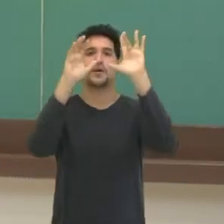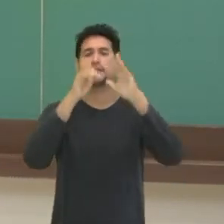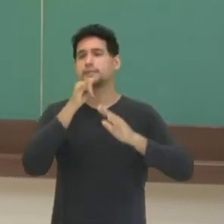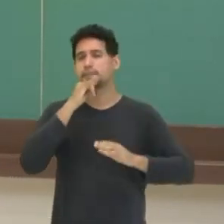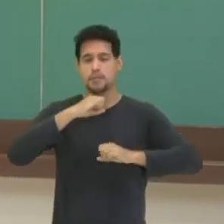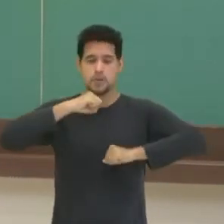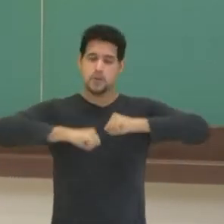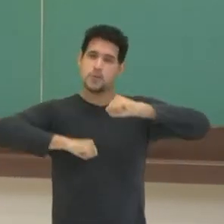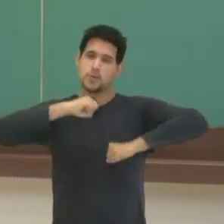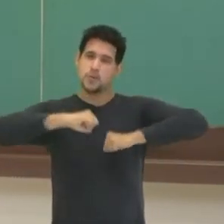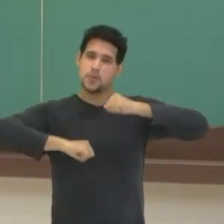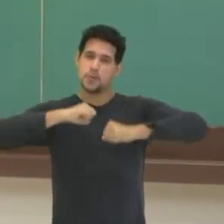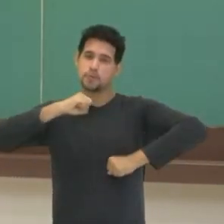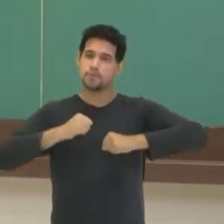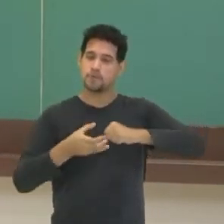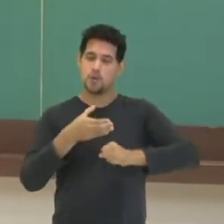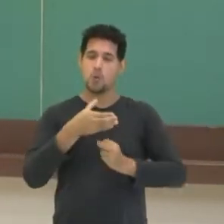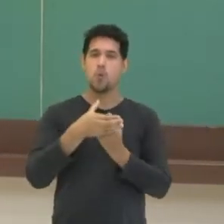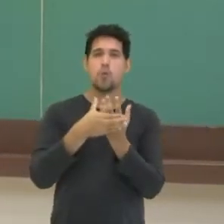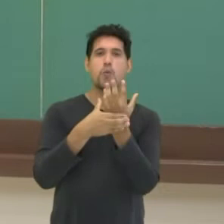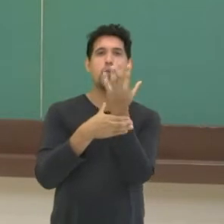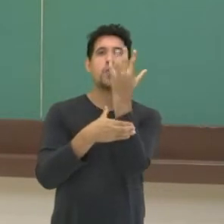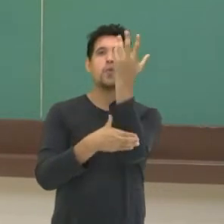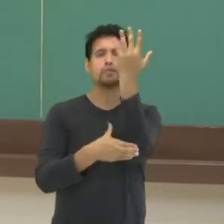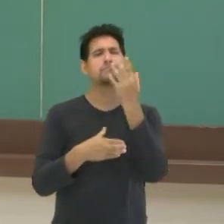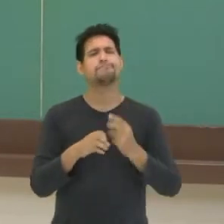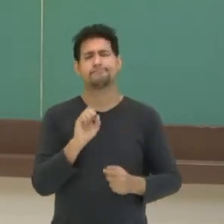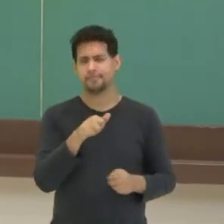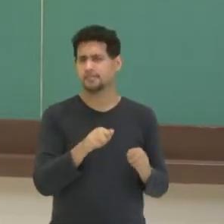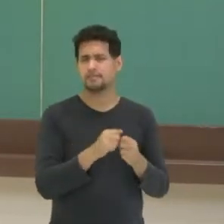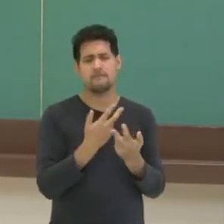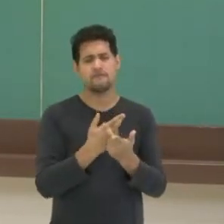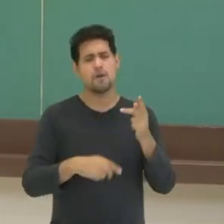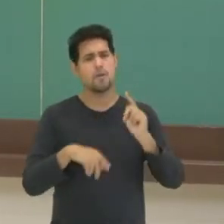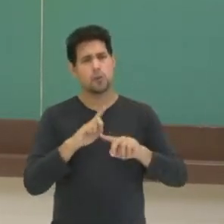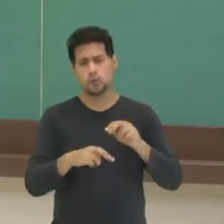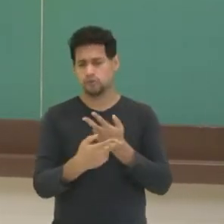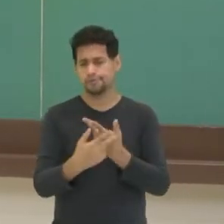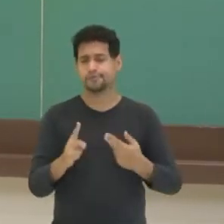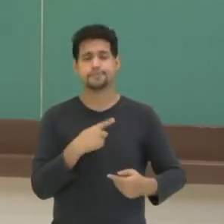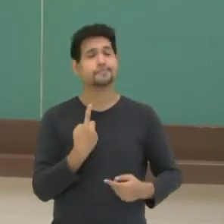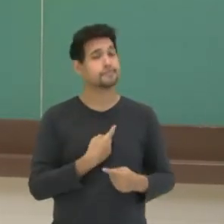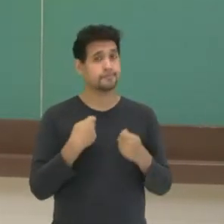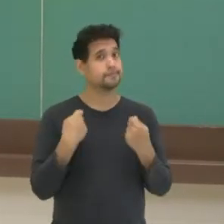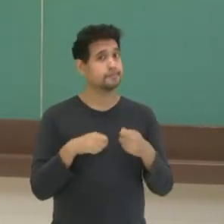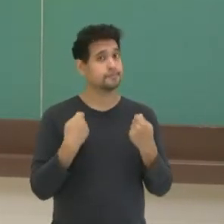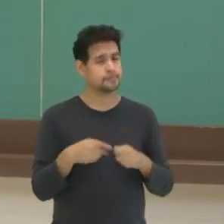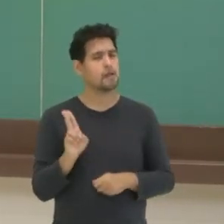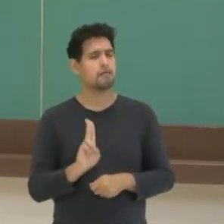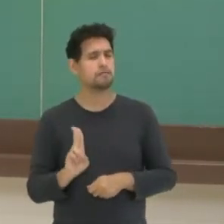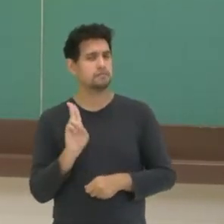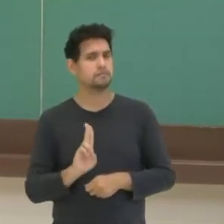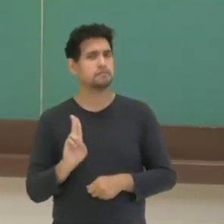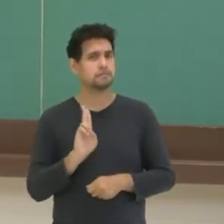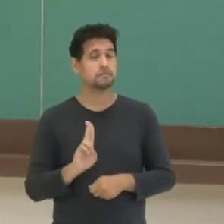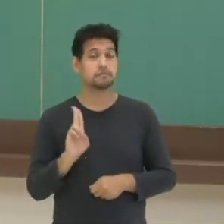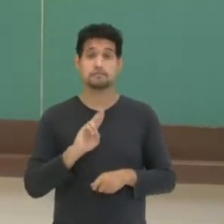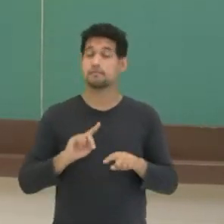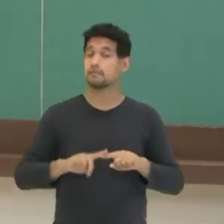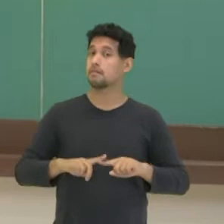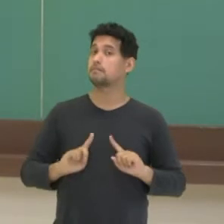ao ar atmosférico. Sim, fabricando muitos produtos que nós precisamos e usufruímos,